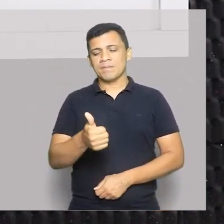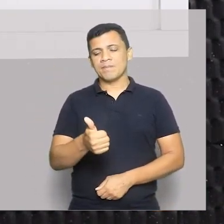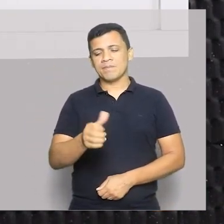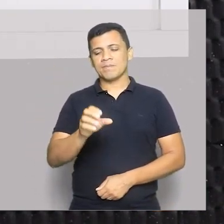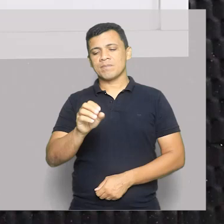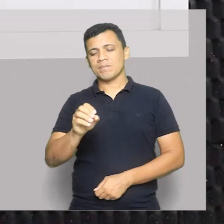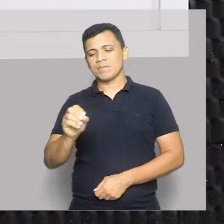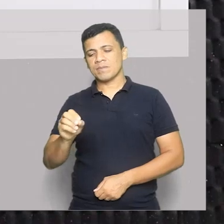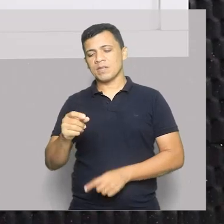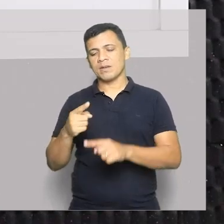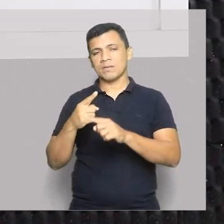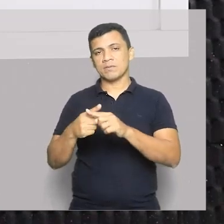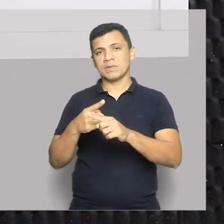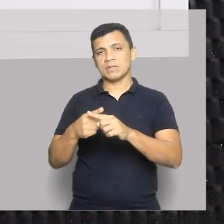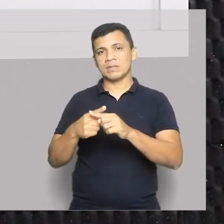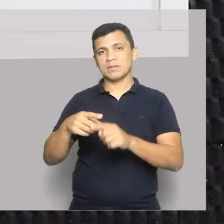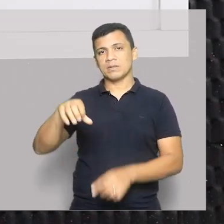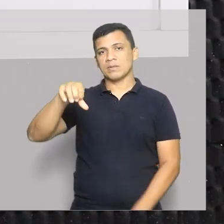vezes